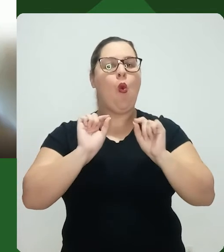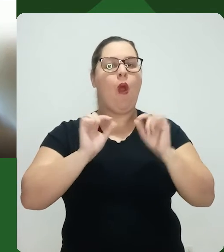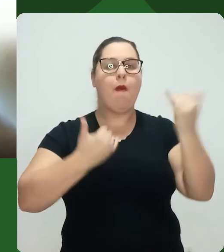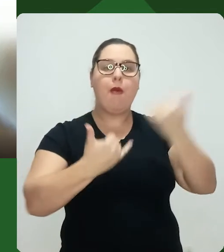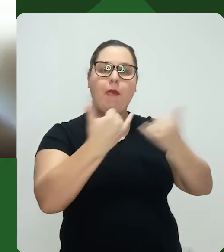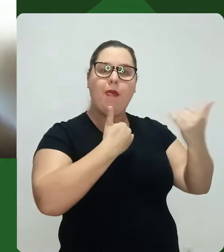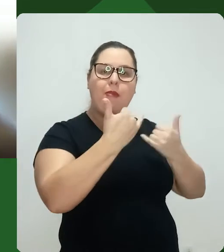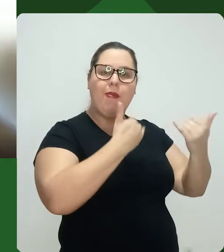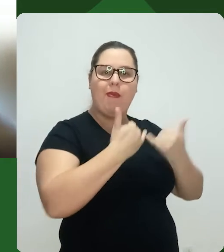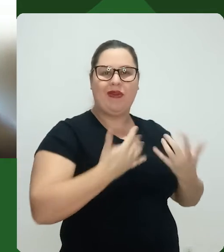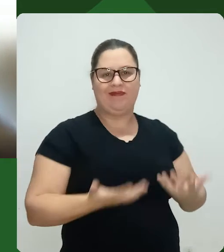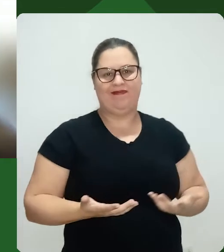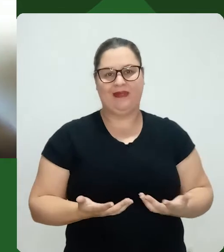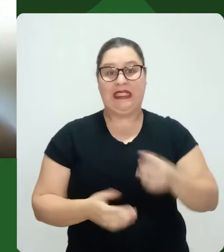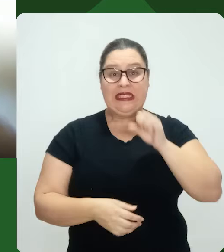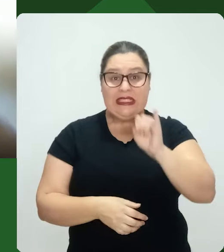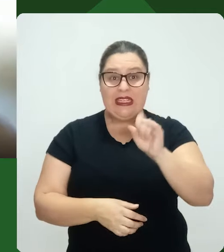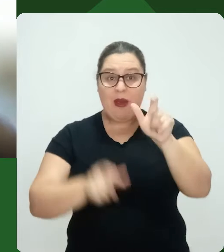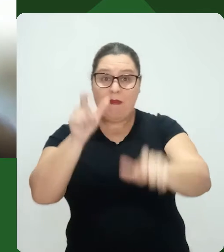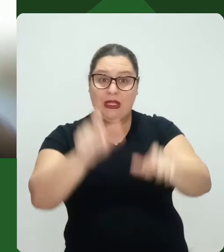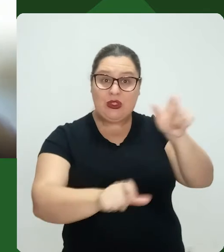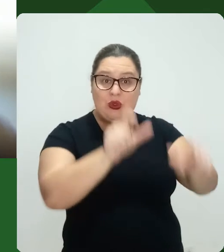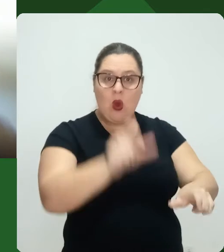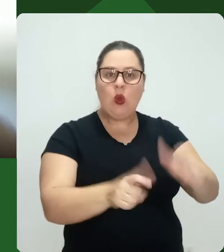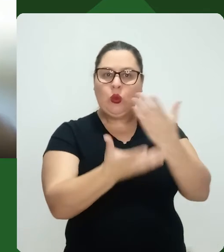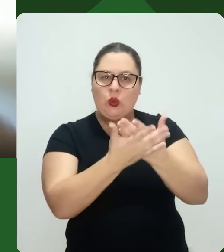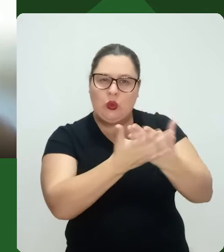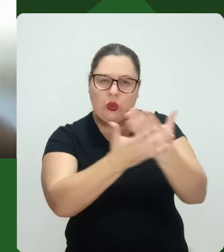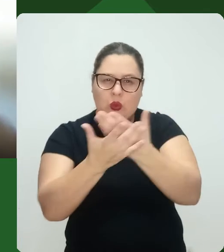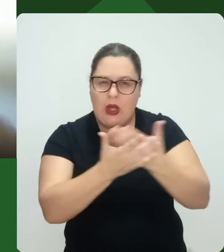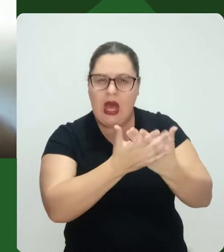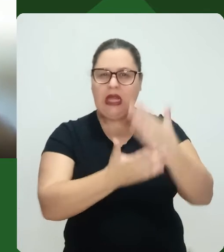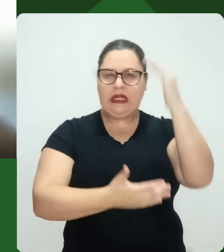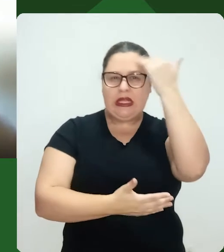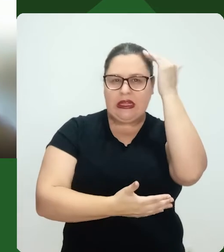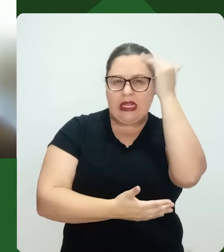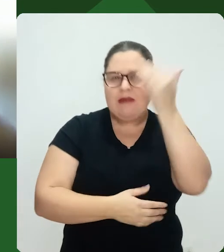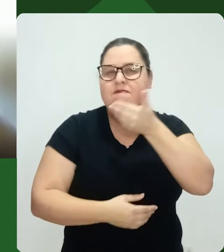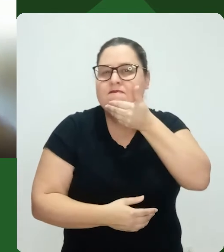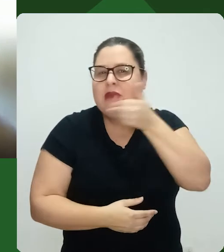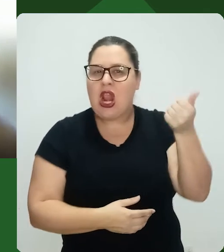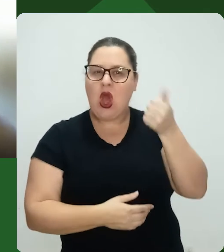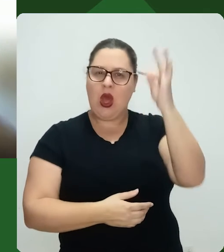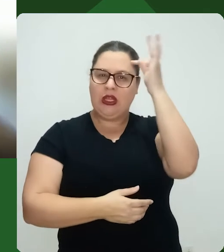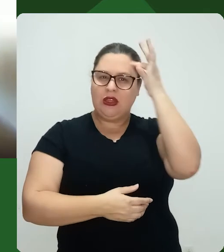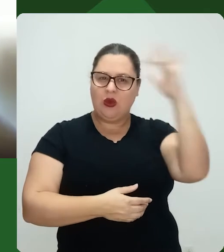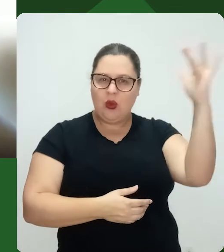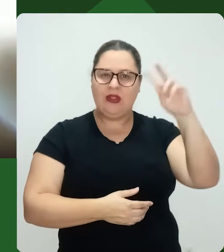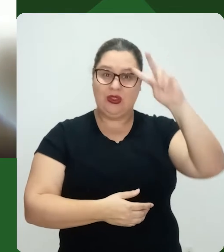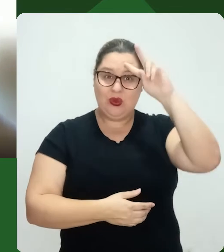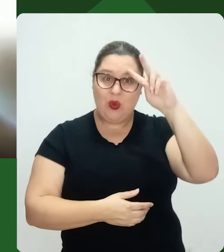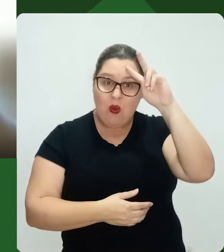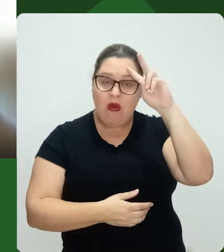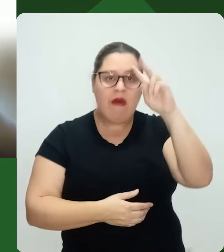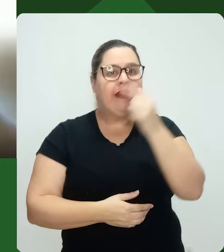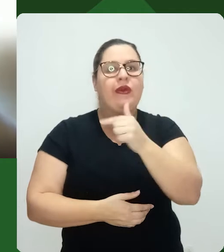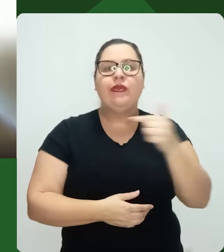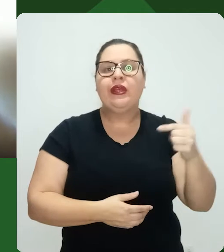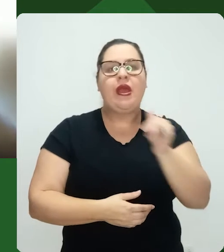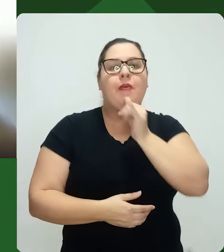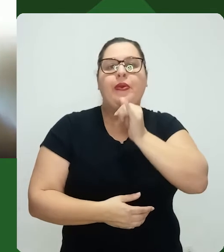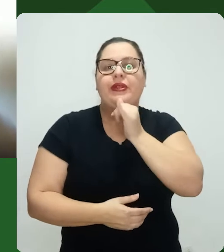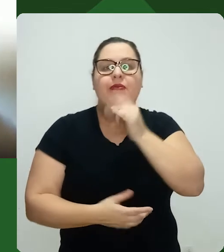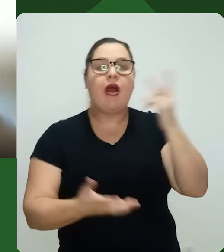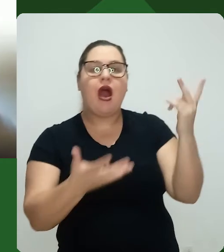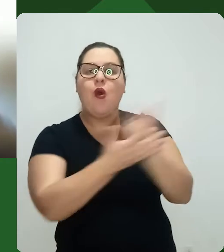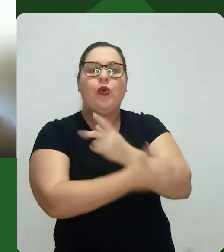ficando cuidadoso com o que a gente escuta. Eu acho que se as pessoas estudassem mais história, entendessem mais de